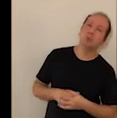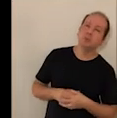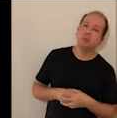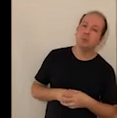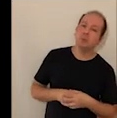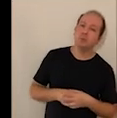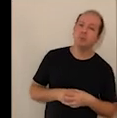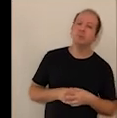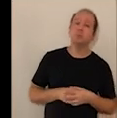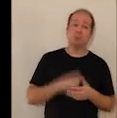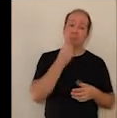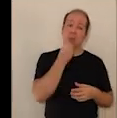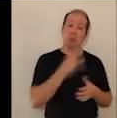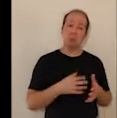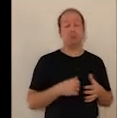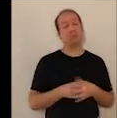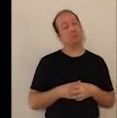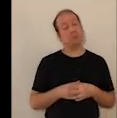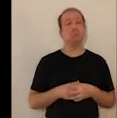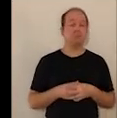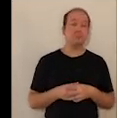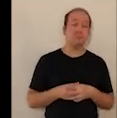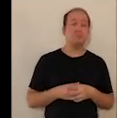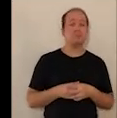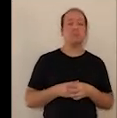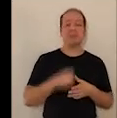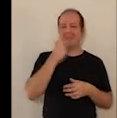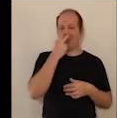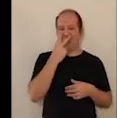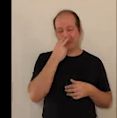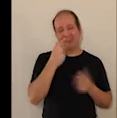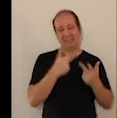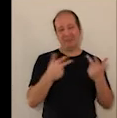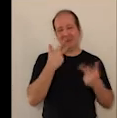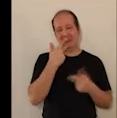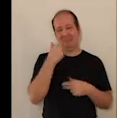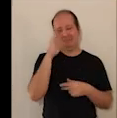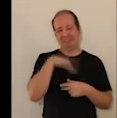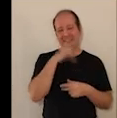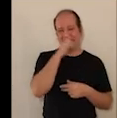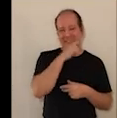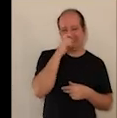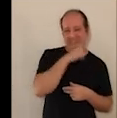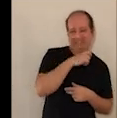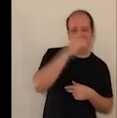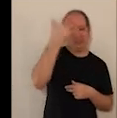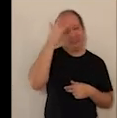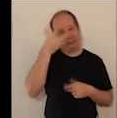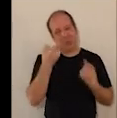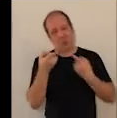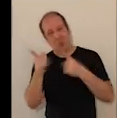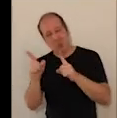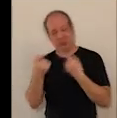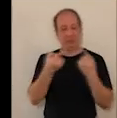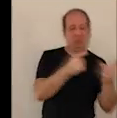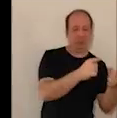Bom. Creio que dessa vez cometi uma pequena infâmia. Não sei bem se é contra Leone,